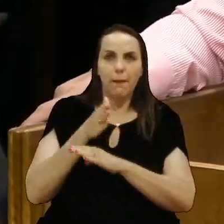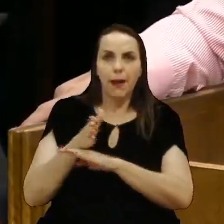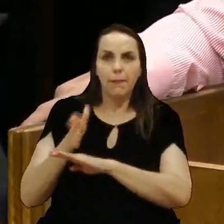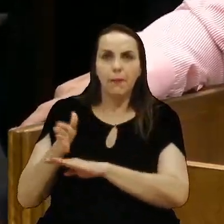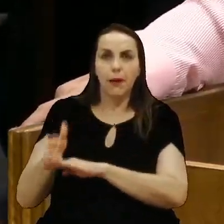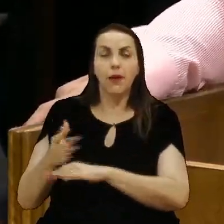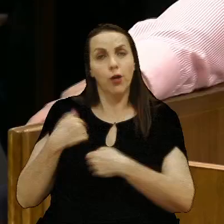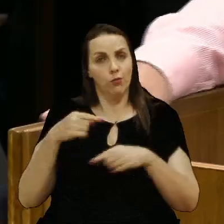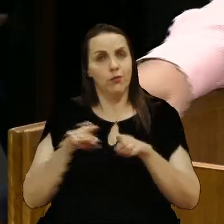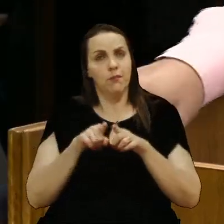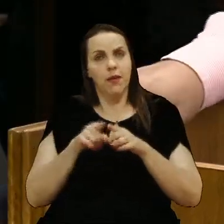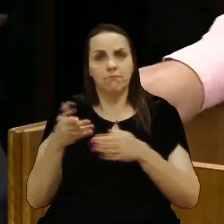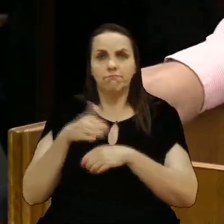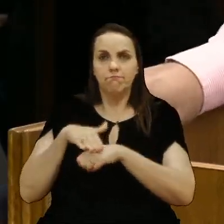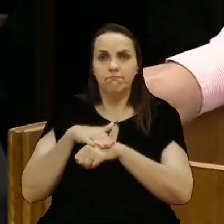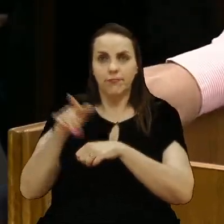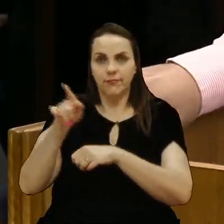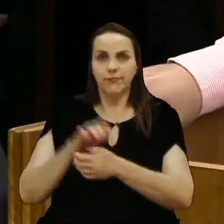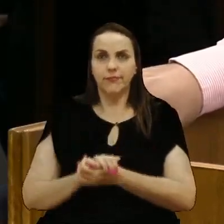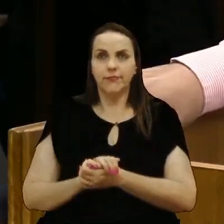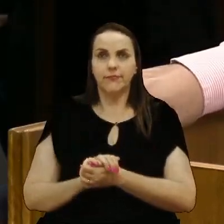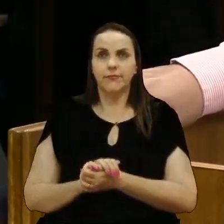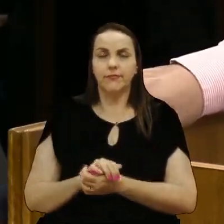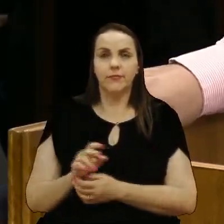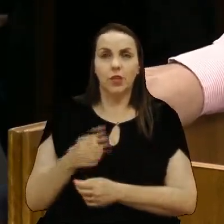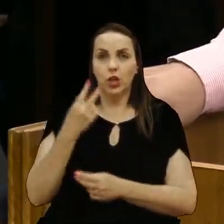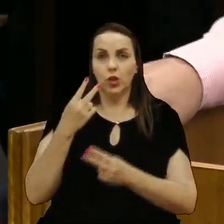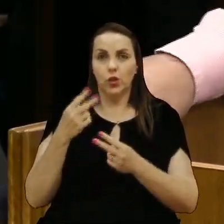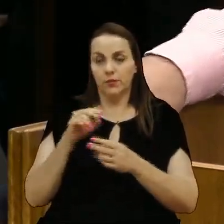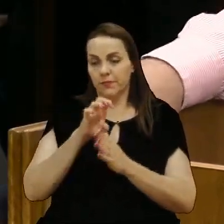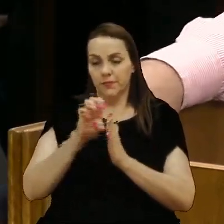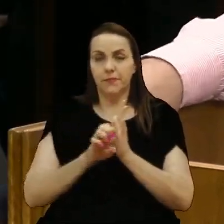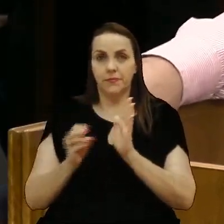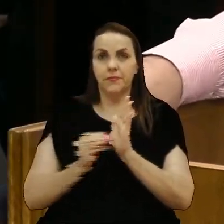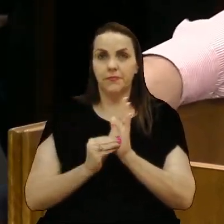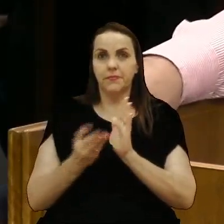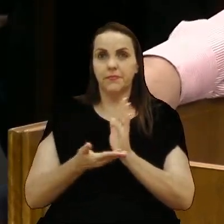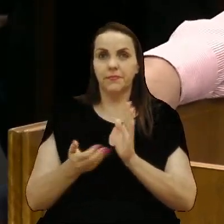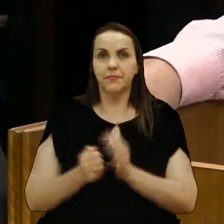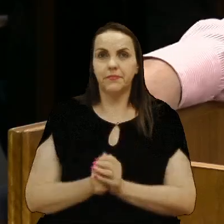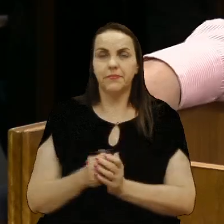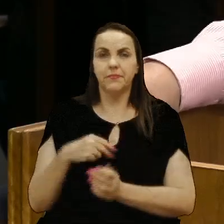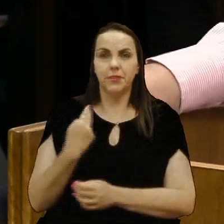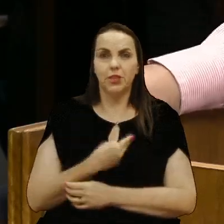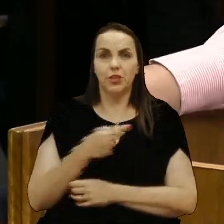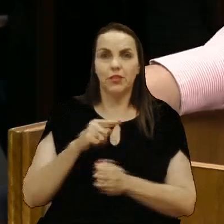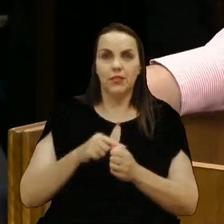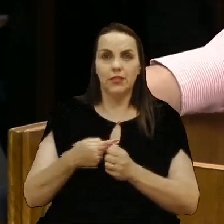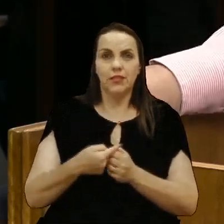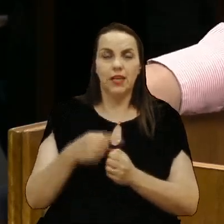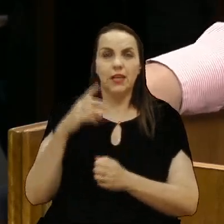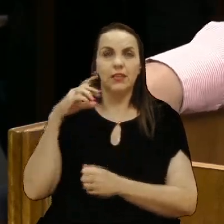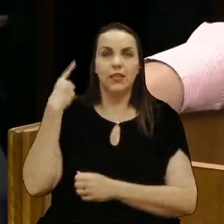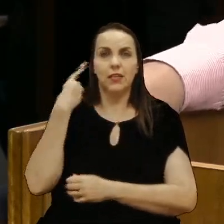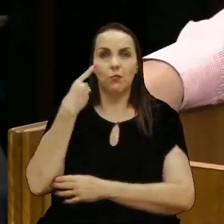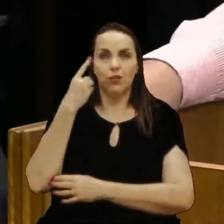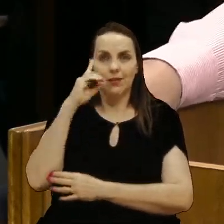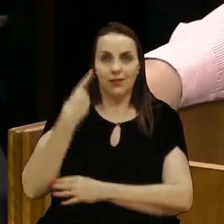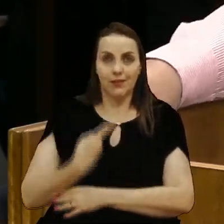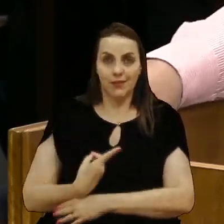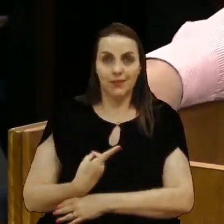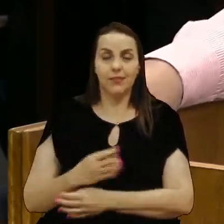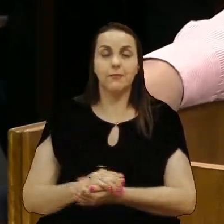foi o que eu fiz também. Então, 2 acenos de emendas parlamentares para a nossa cidade, da deputada federal Denise